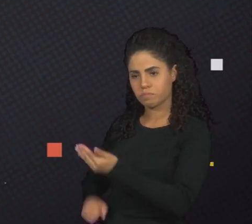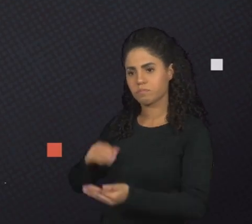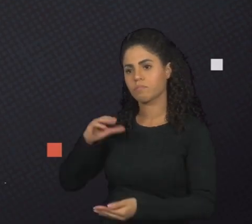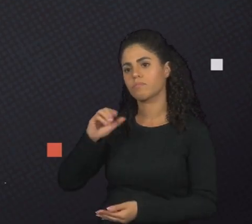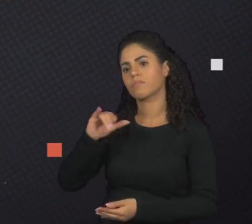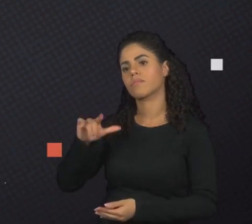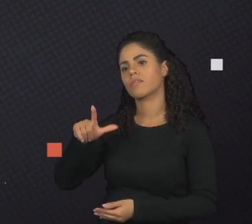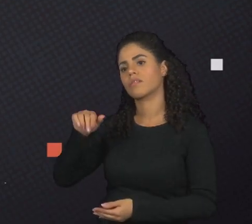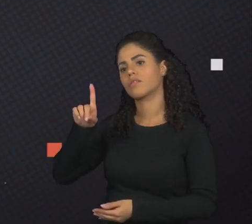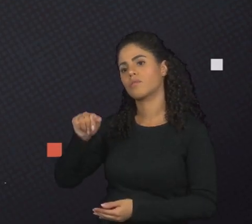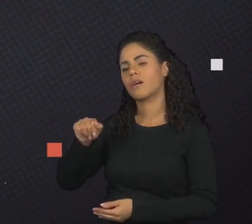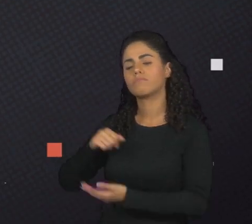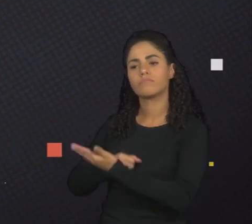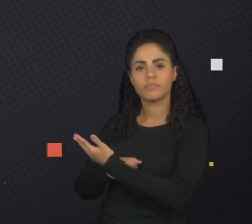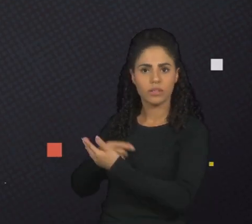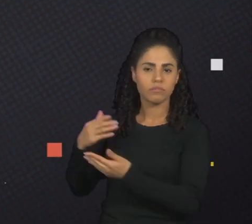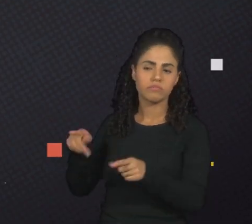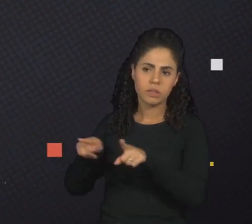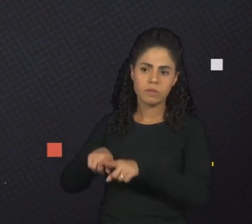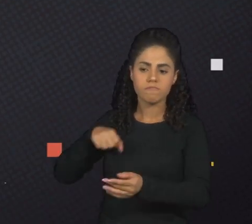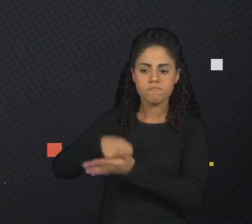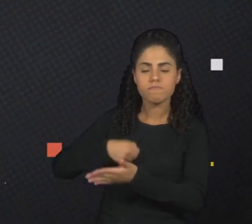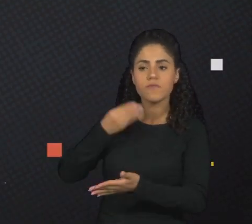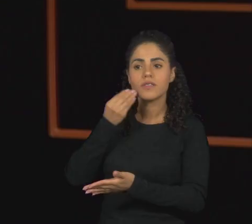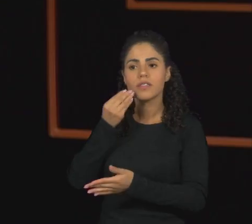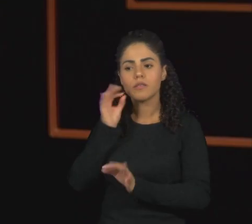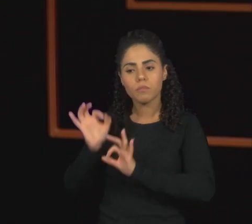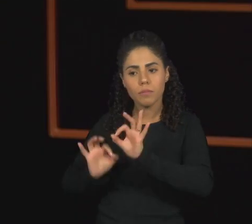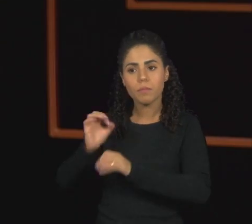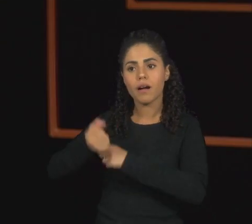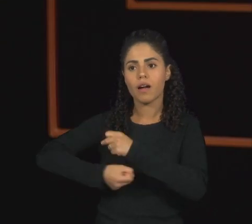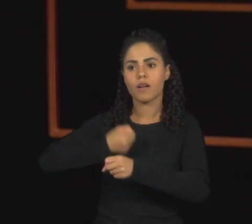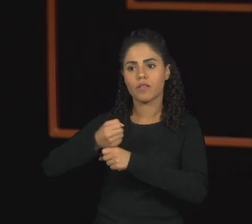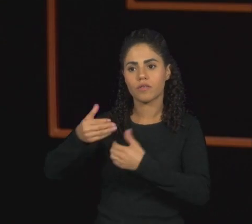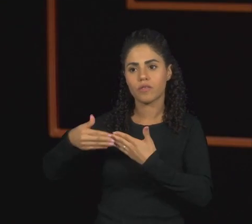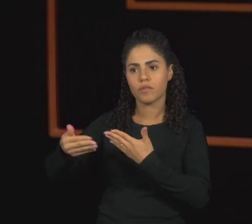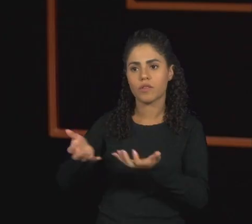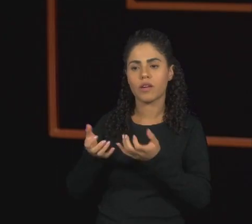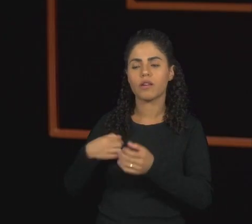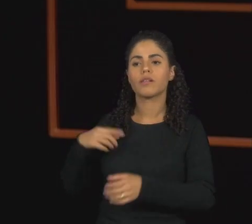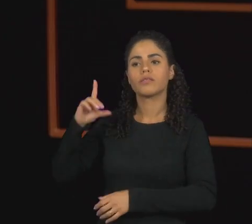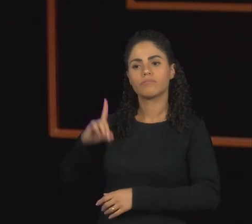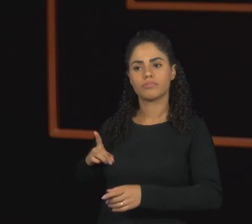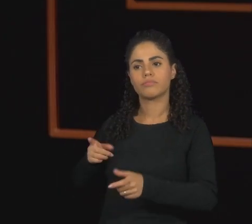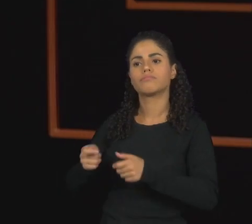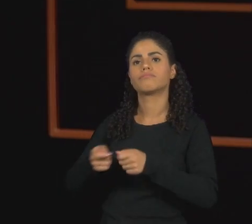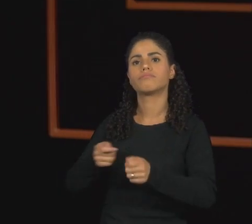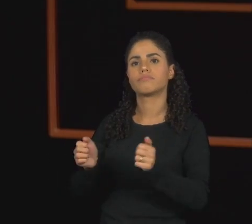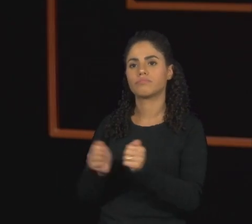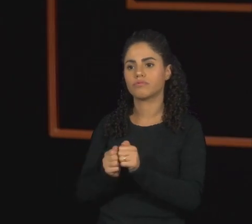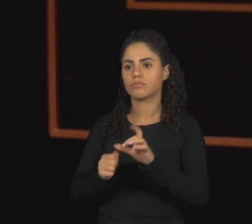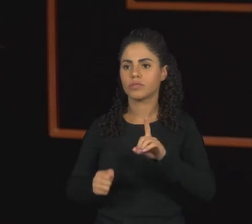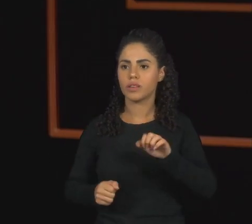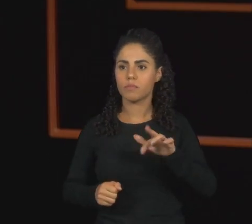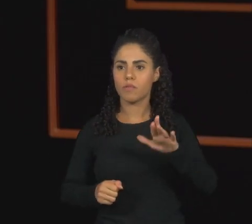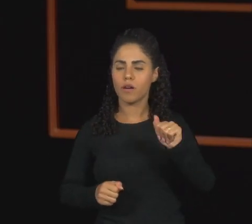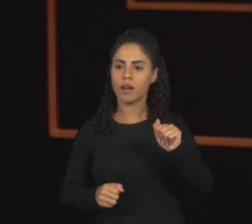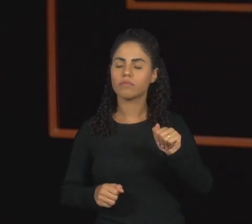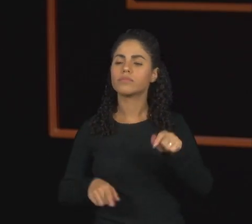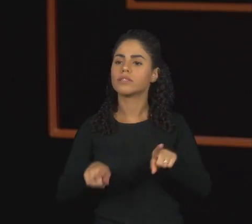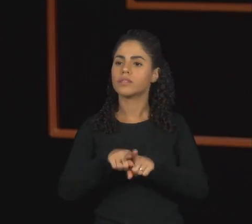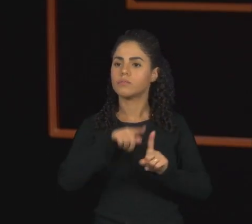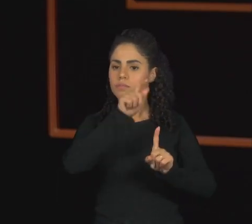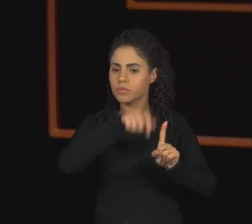dama. Então a gente está batalhando para produzir esse filme no ano que vem, que eu vou dirigir também, com a grande Débora Falabella no papel